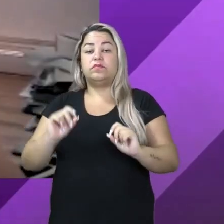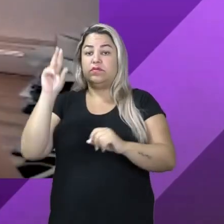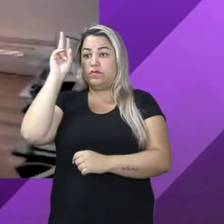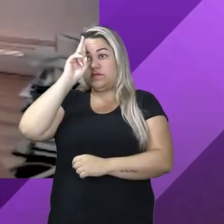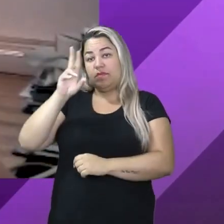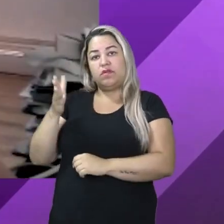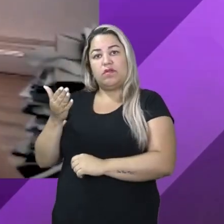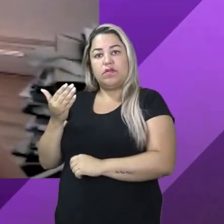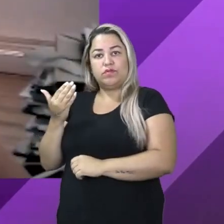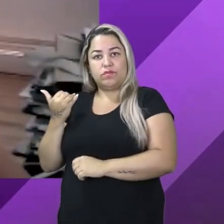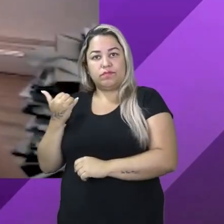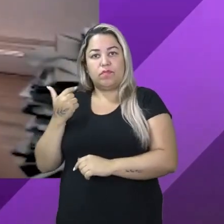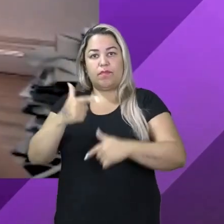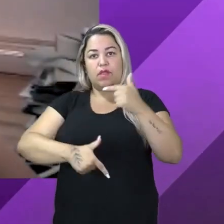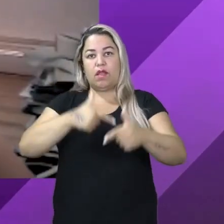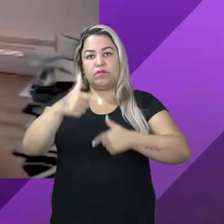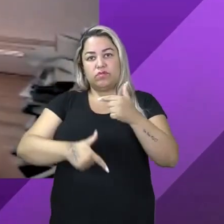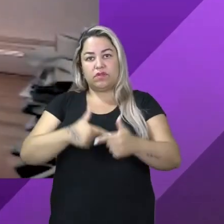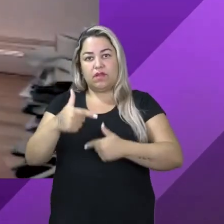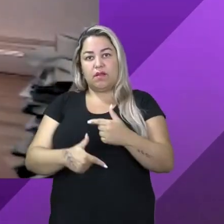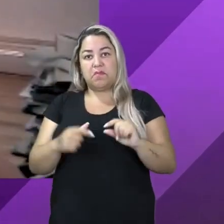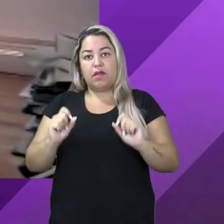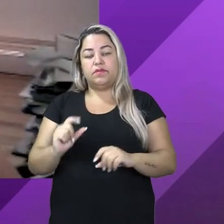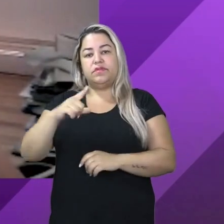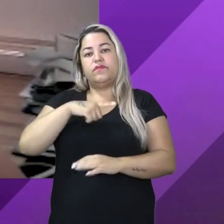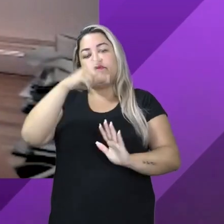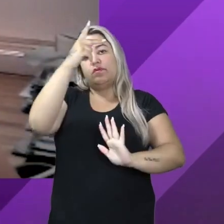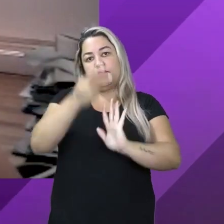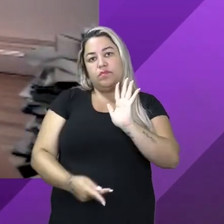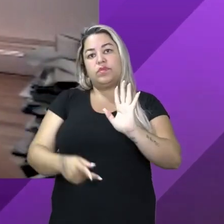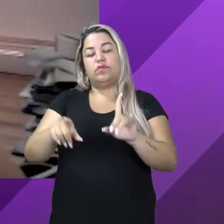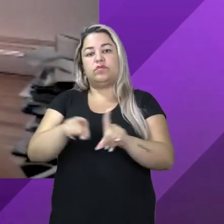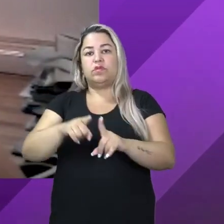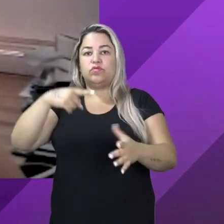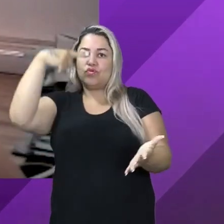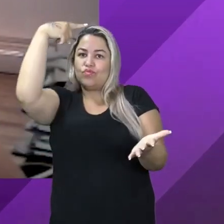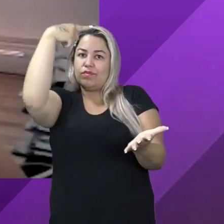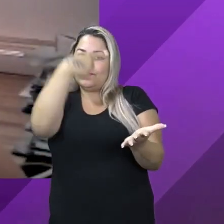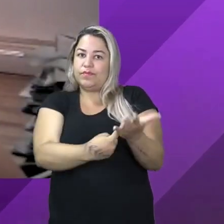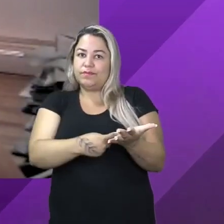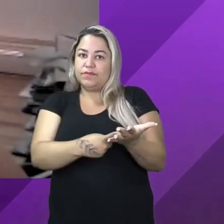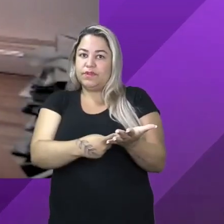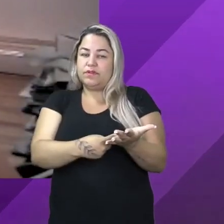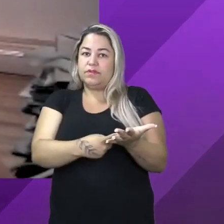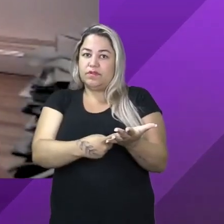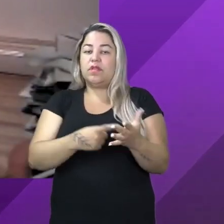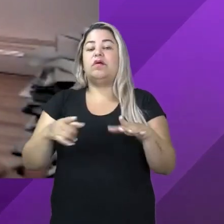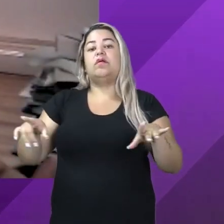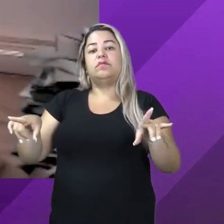Historicamente, o mercado de trabalho teve um processo de crescimento da nossa